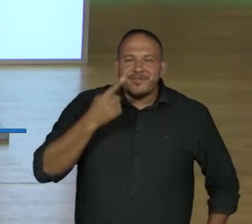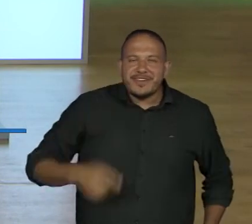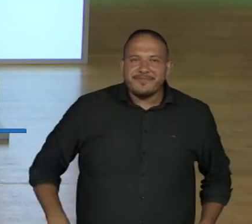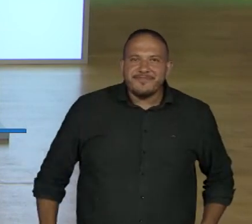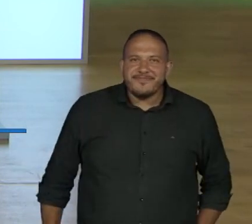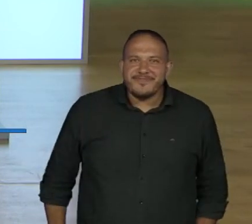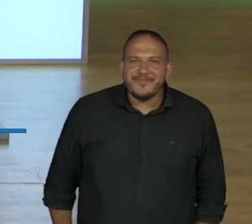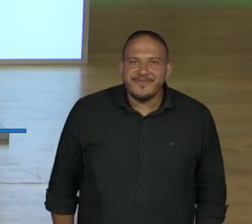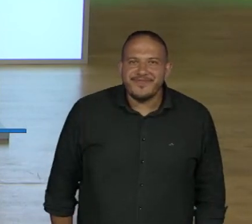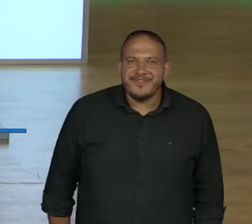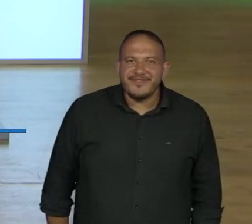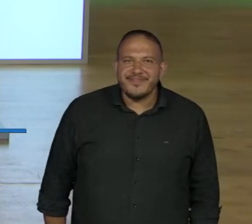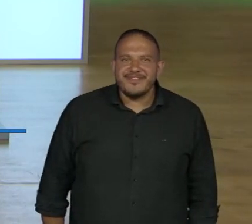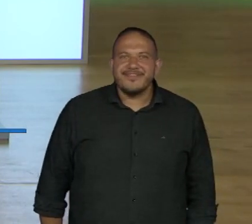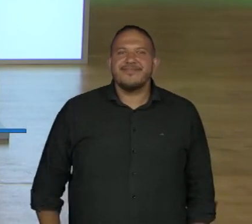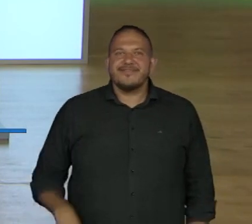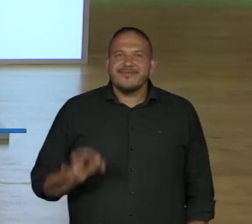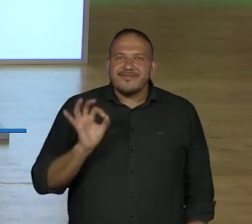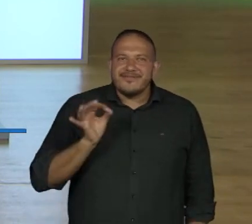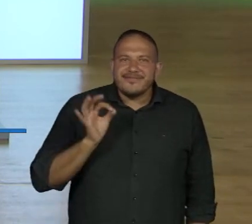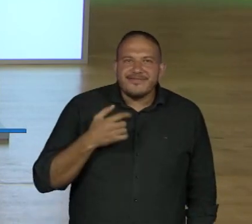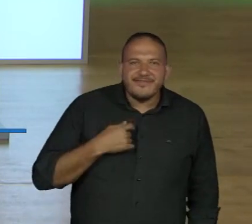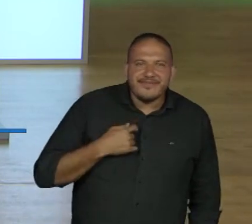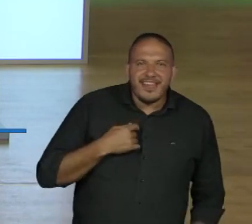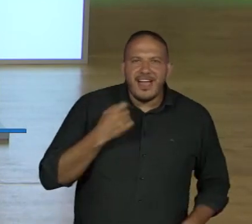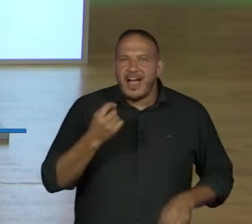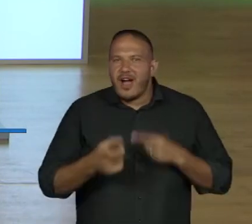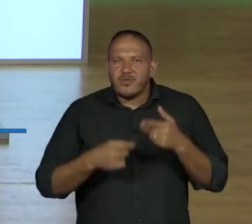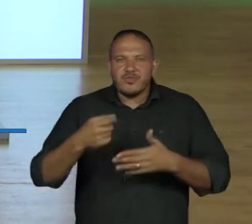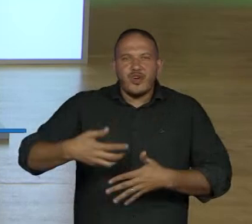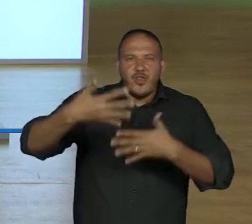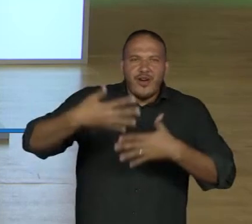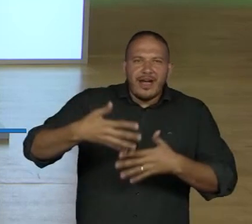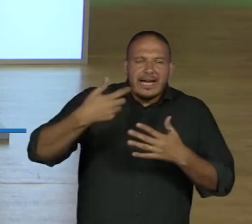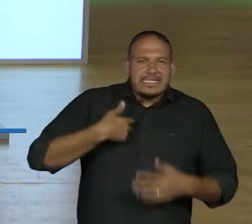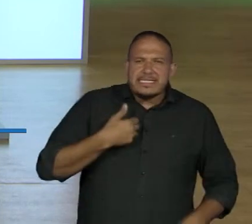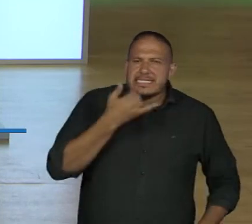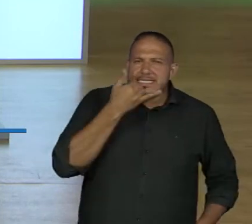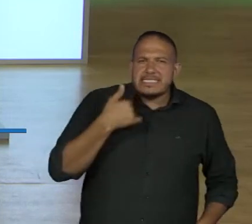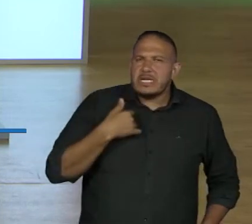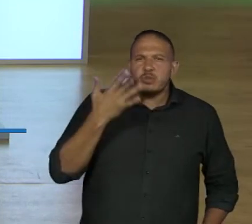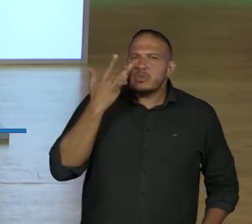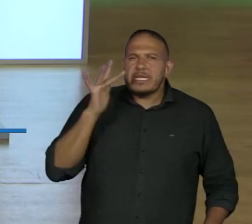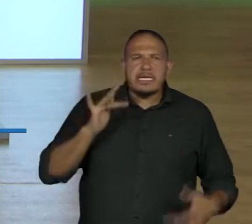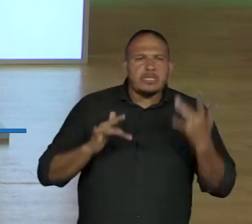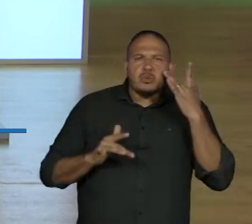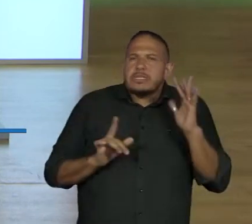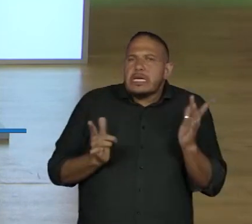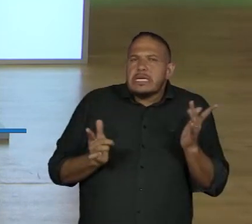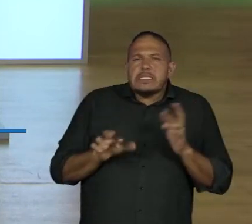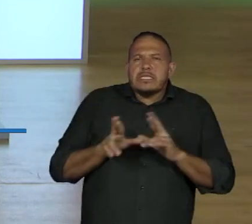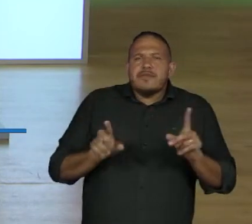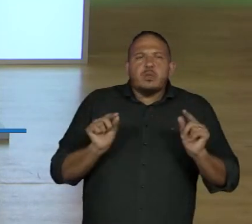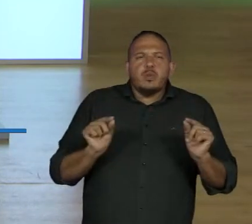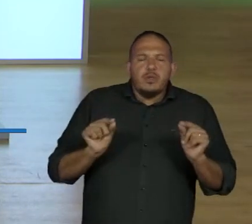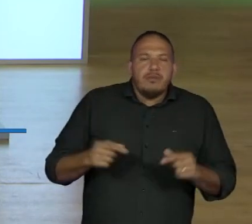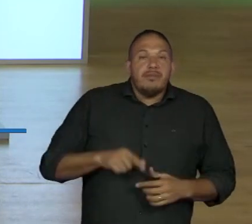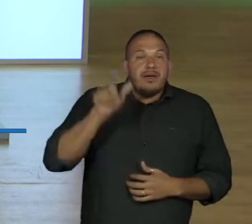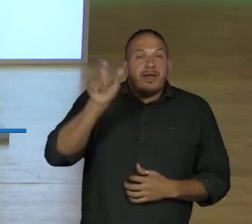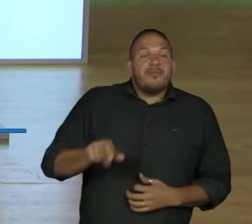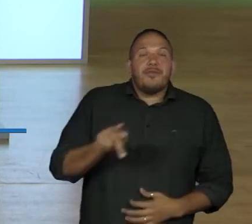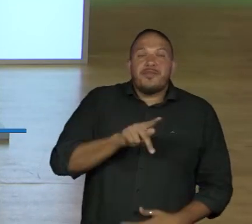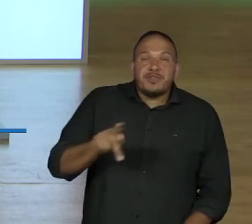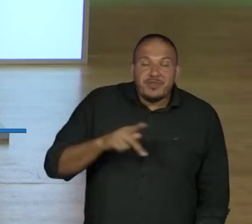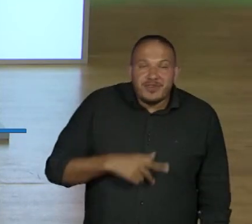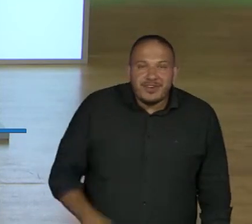Isso. Sim, olha só. Alguns colocando que não sabem a diferença, Não normal. sabe. Olha, a professora colocou que a notícia é